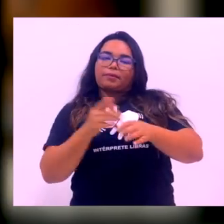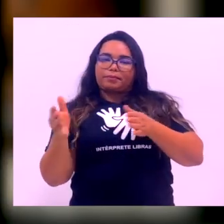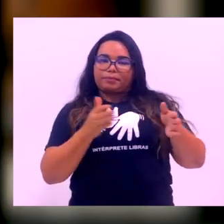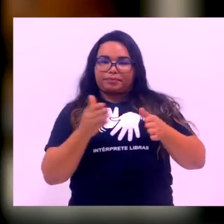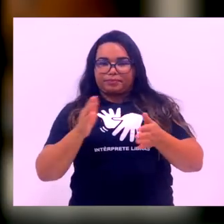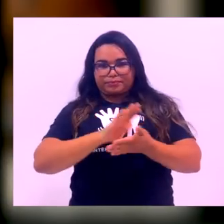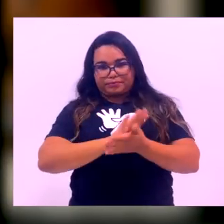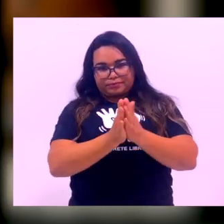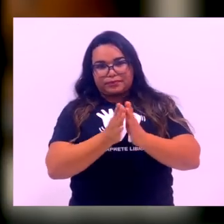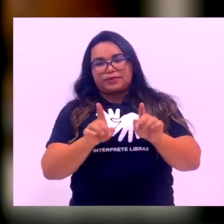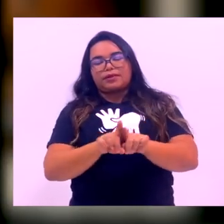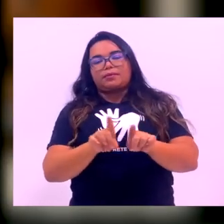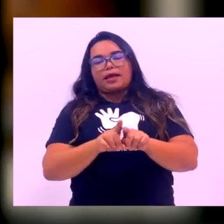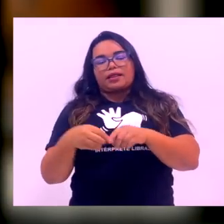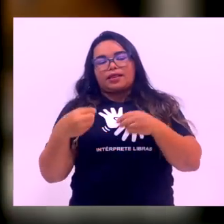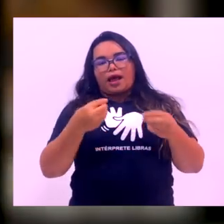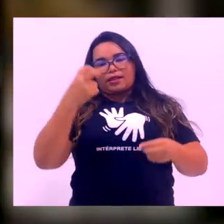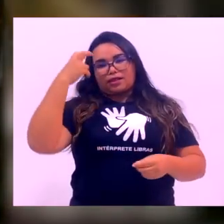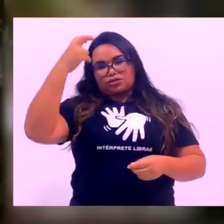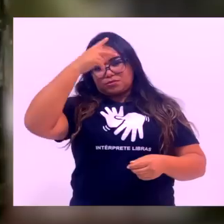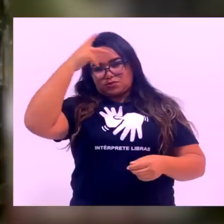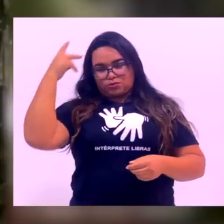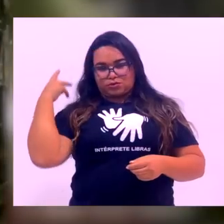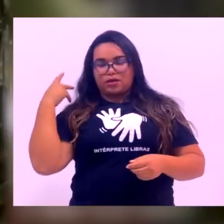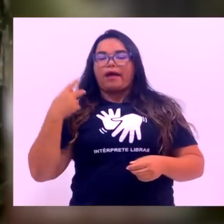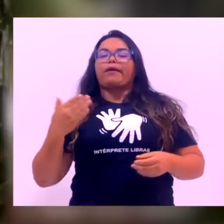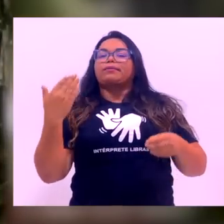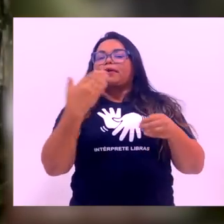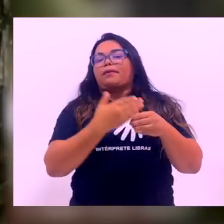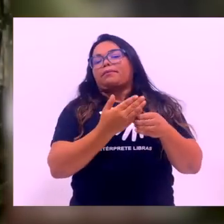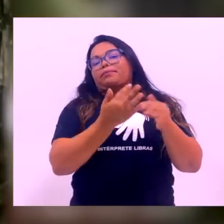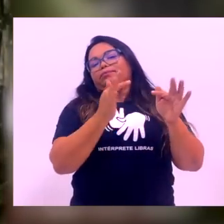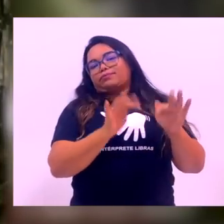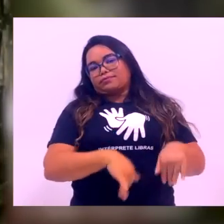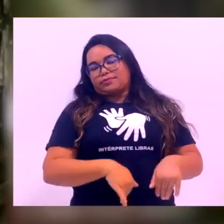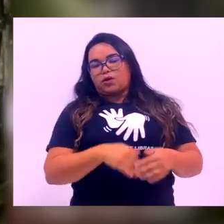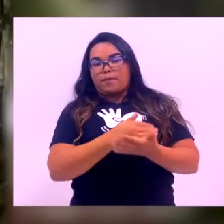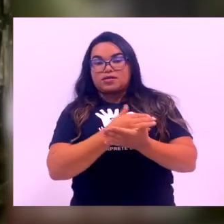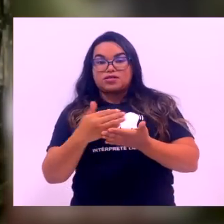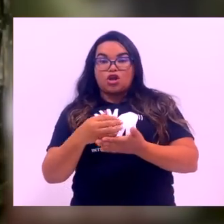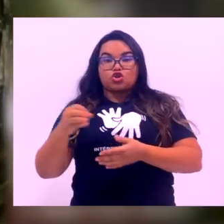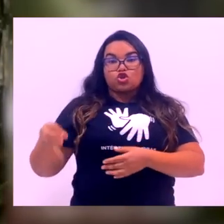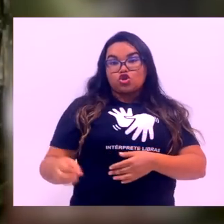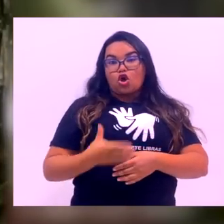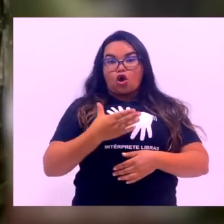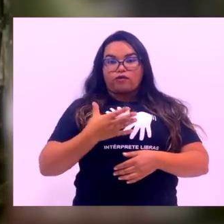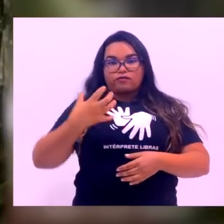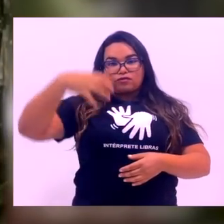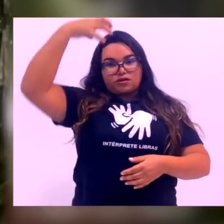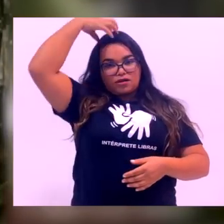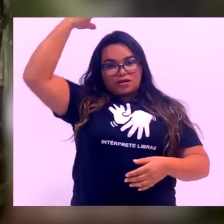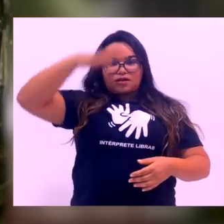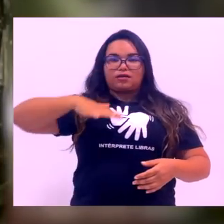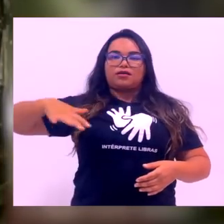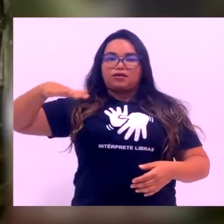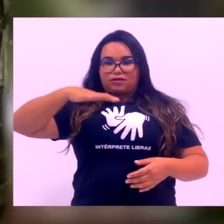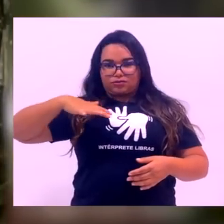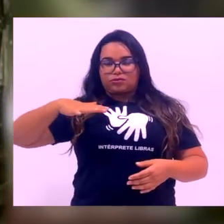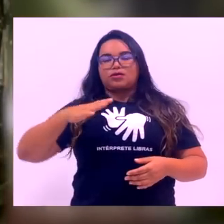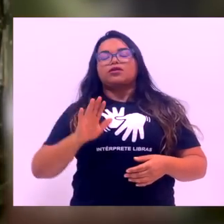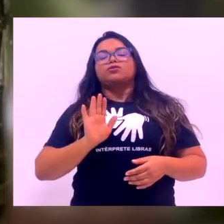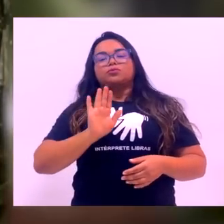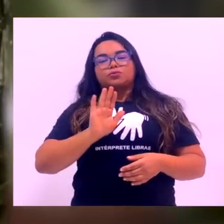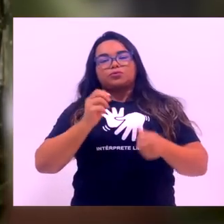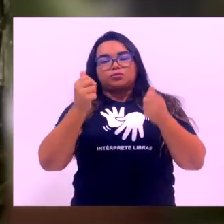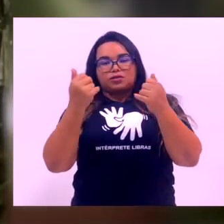não têm conhecimento. Isso levou o reino de Babilônia ao fim. E agora, o próximo reino deveria aparecer. E nós trataremos